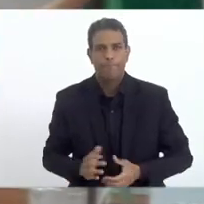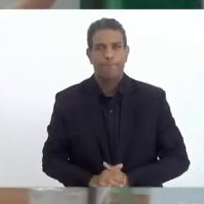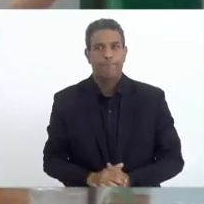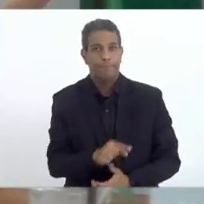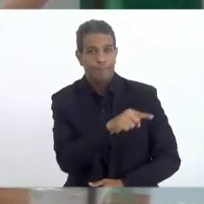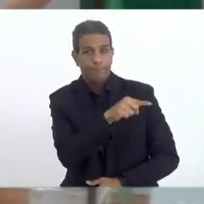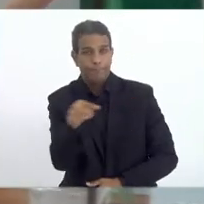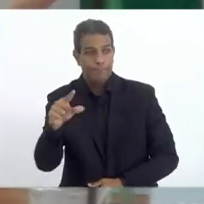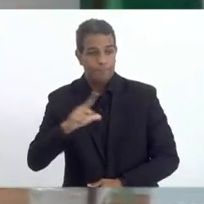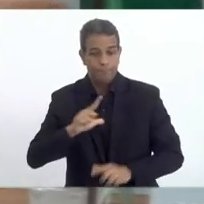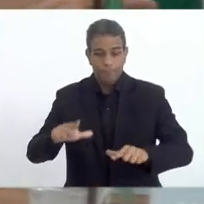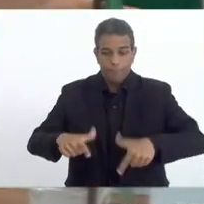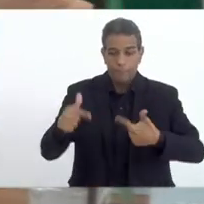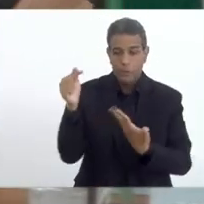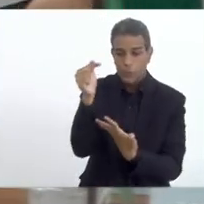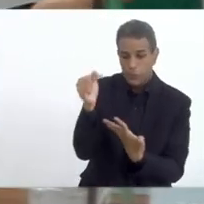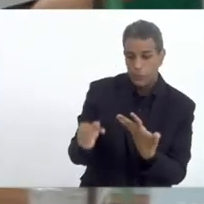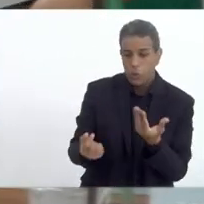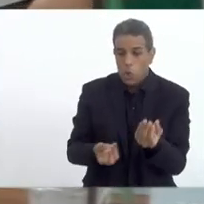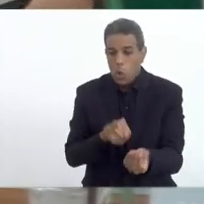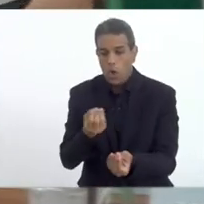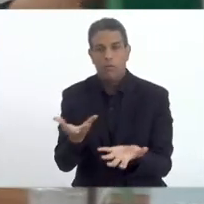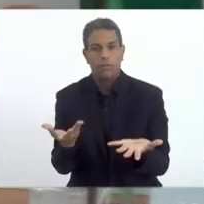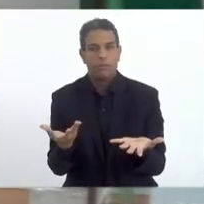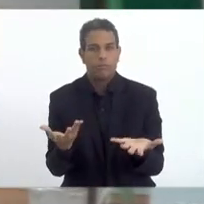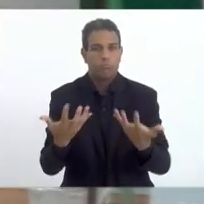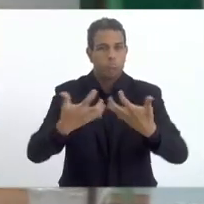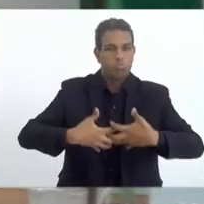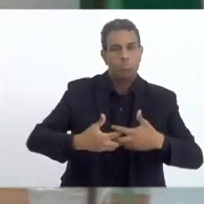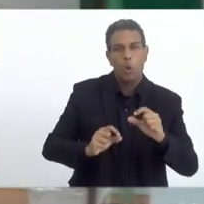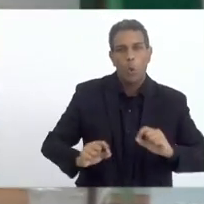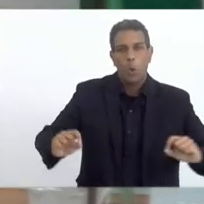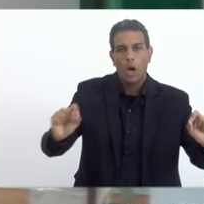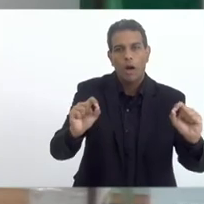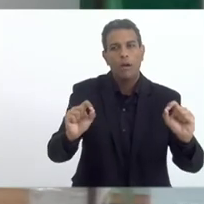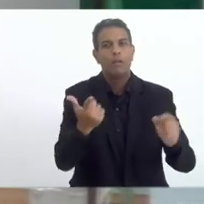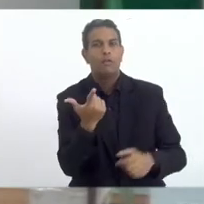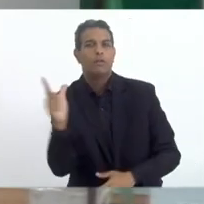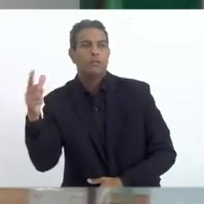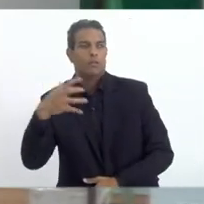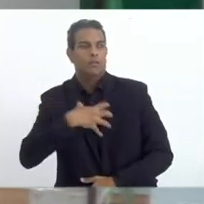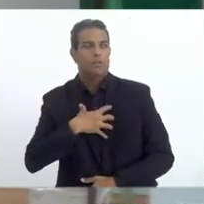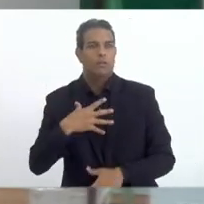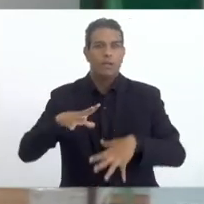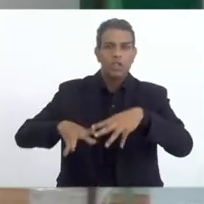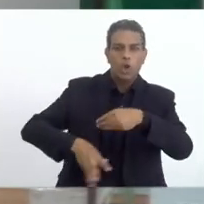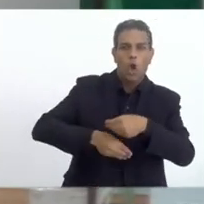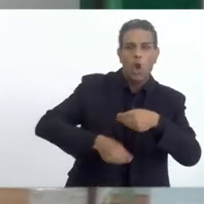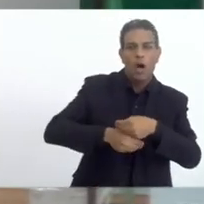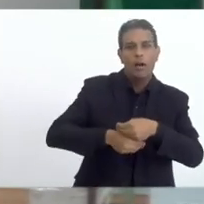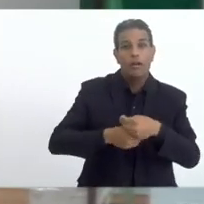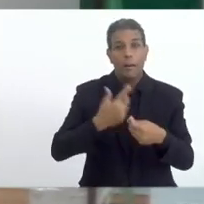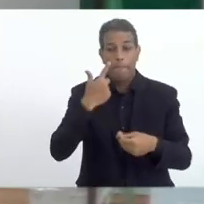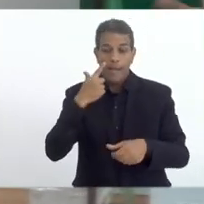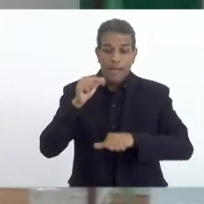se você não pode emendar, né? Você só pode concordar, não pode...